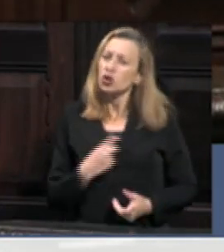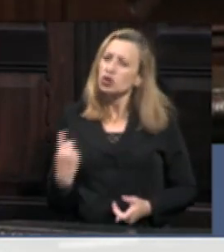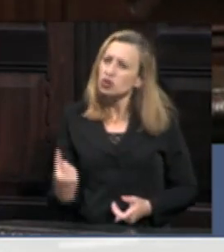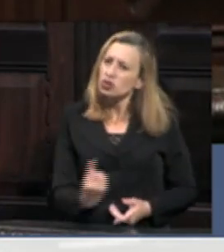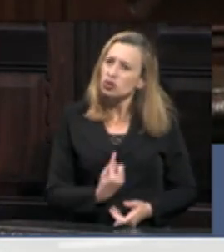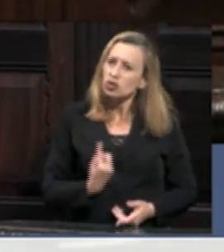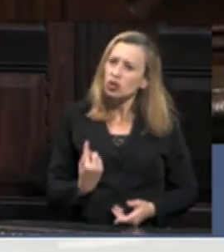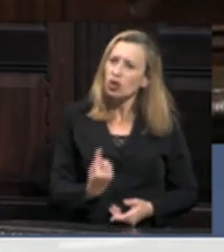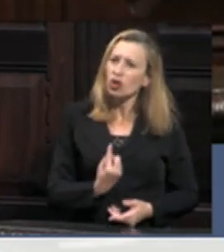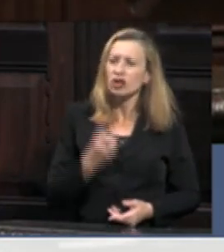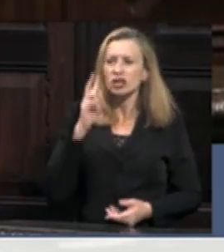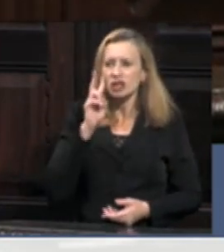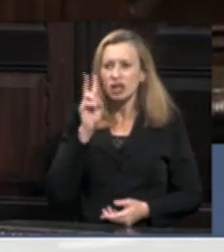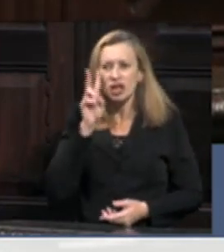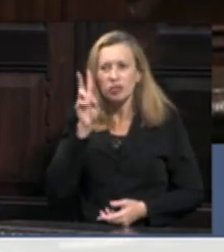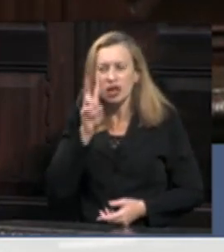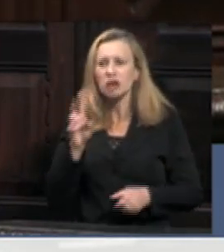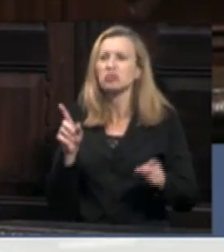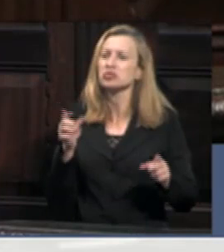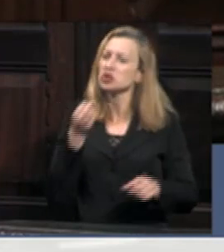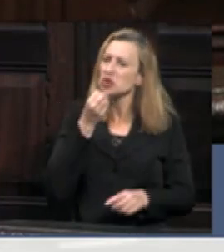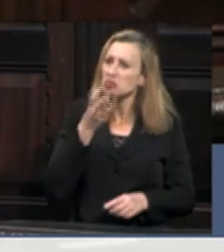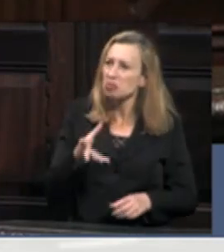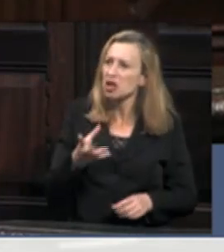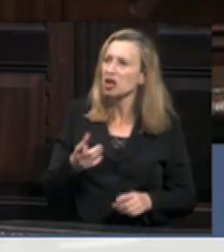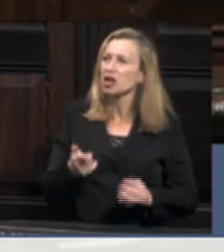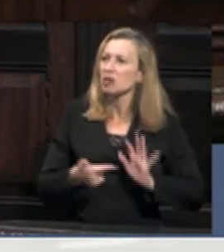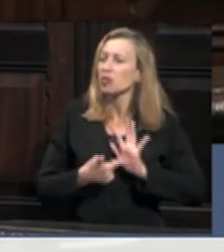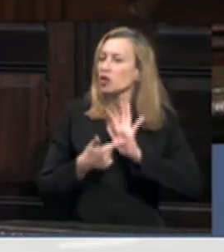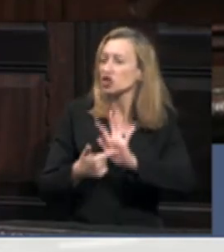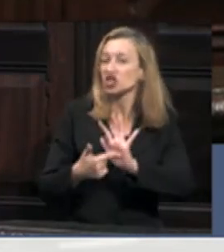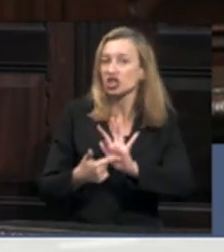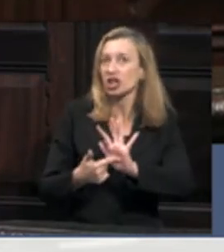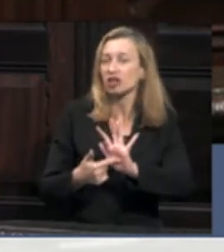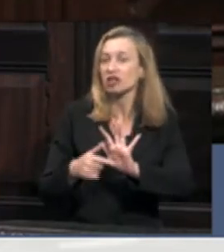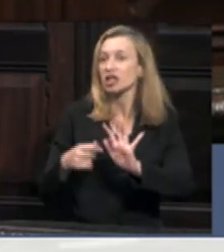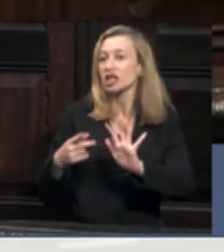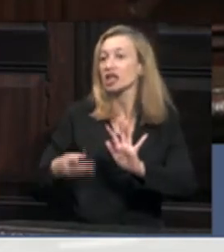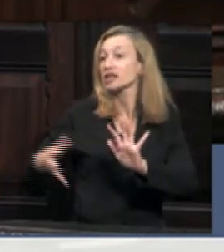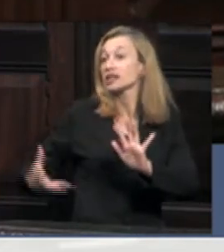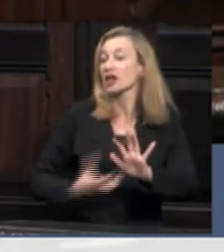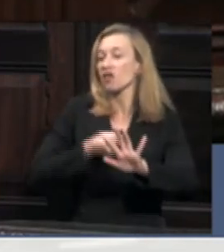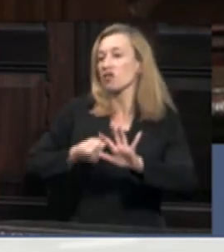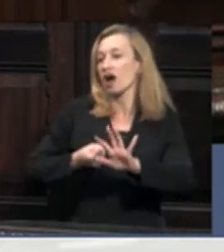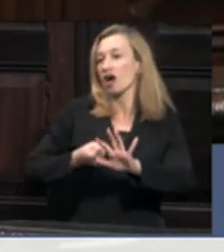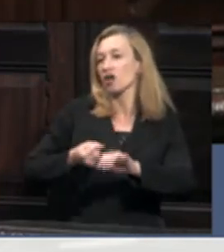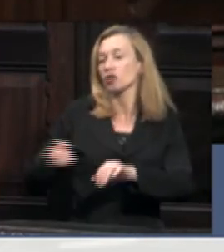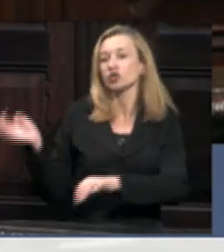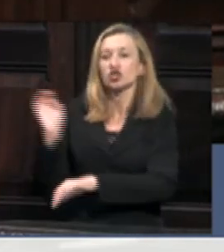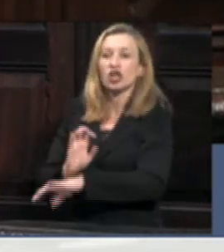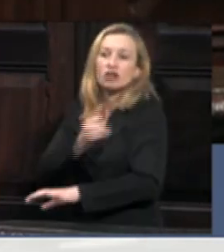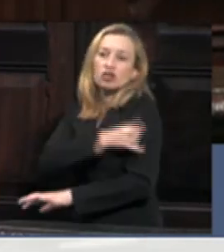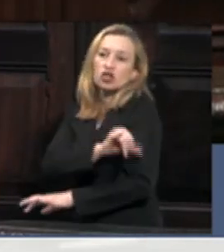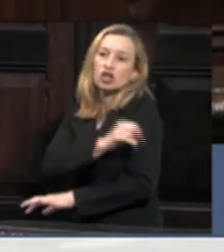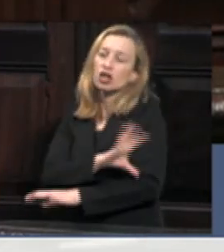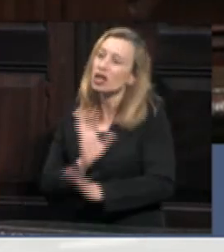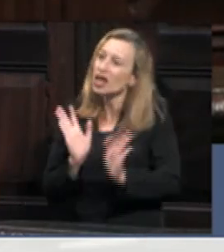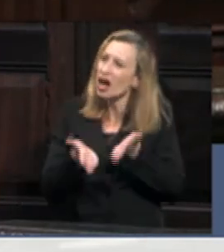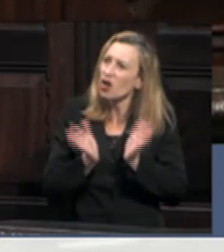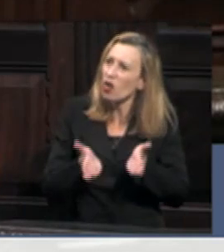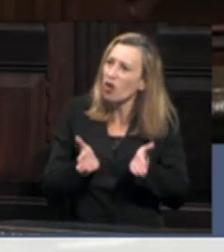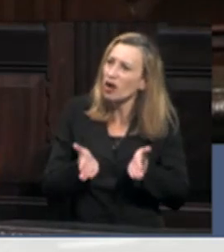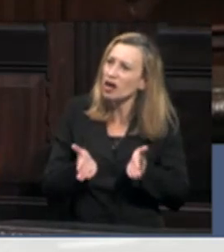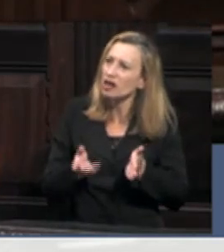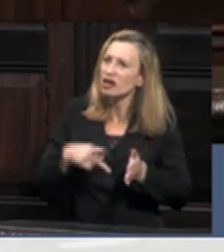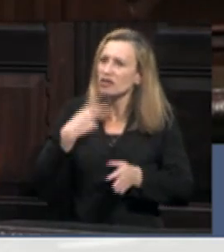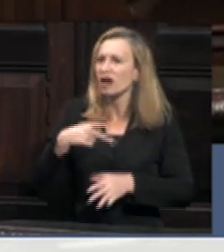Eu lembro muito bem que foi colocado como alternativa de salvação do estado do Rio de Janeiro. E agora vem esse orçamento previsto com